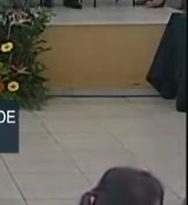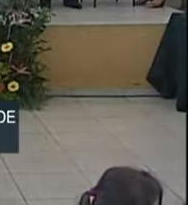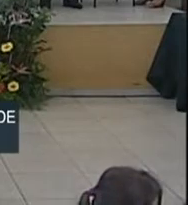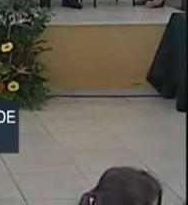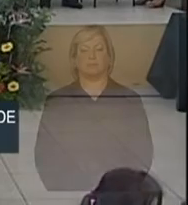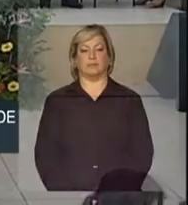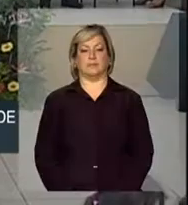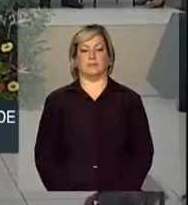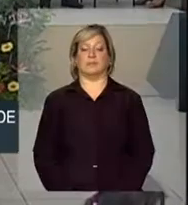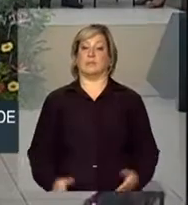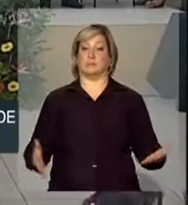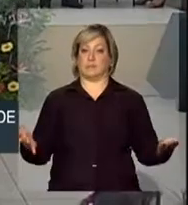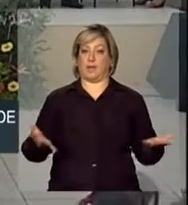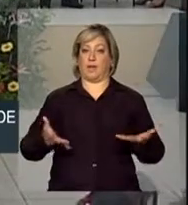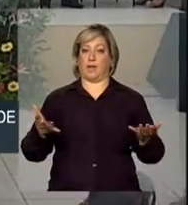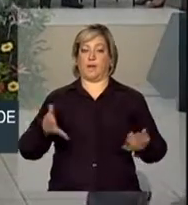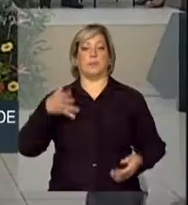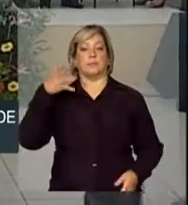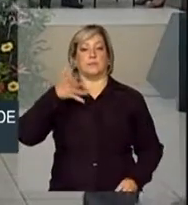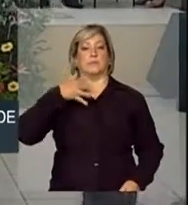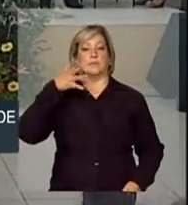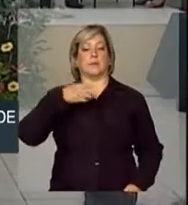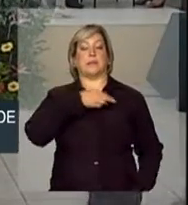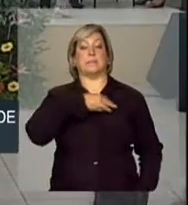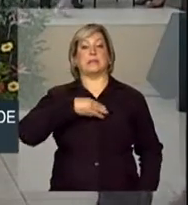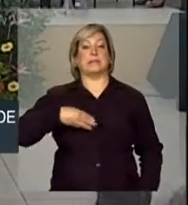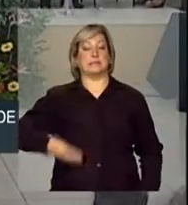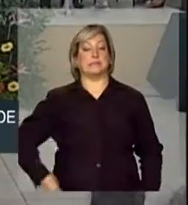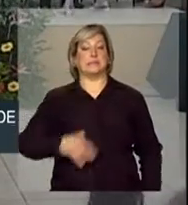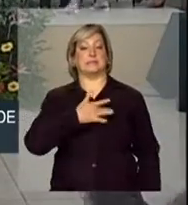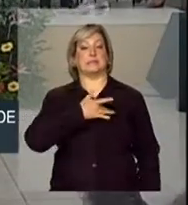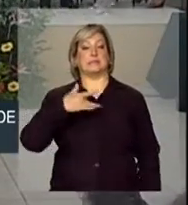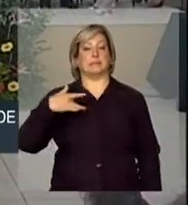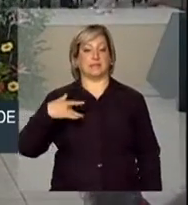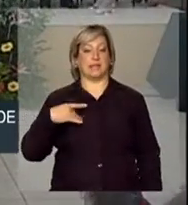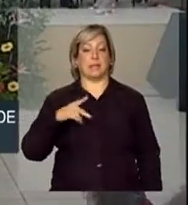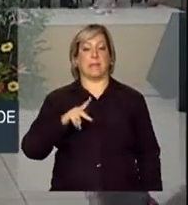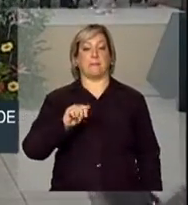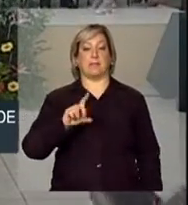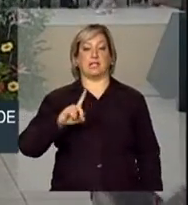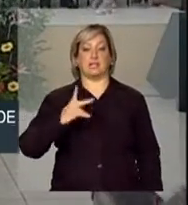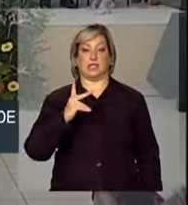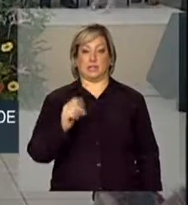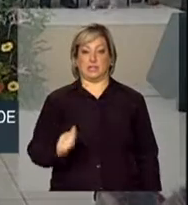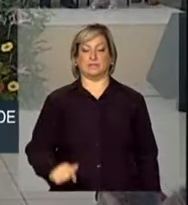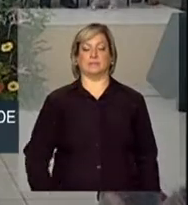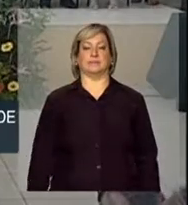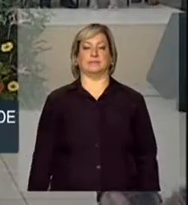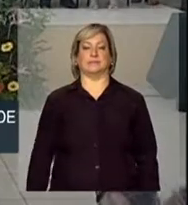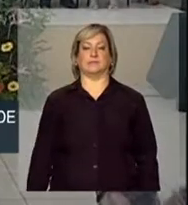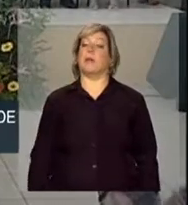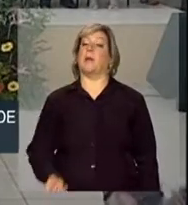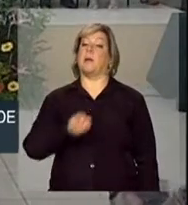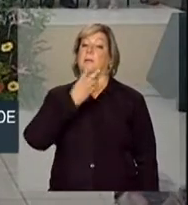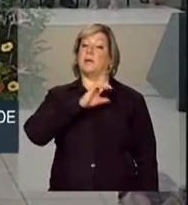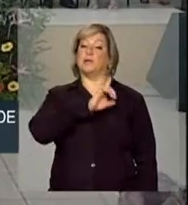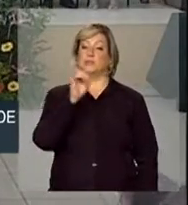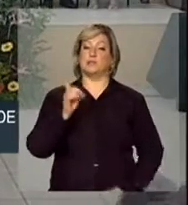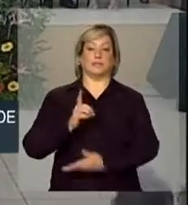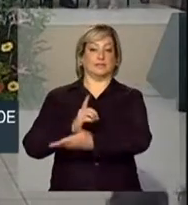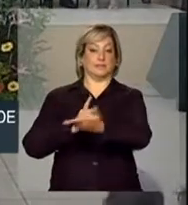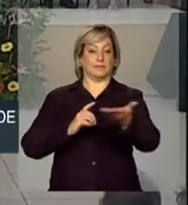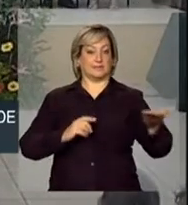e com a palavra o senhor Ministro de estado da saúde Alexandre Padilha Bom dia